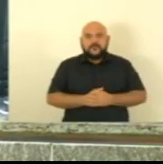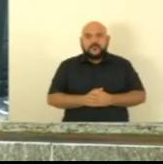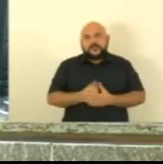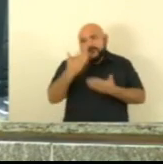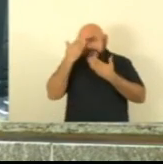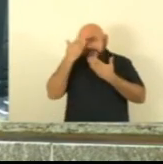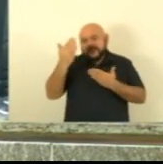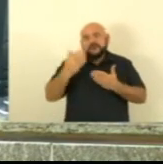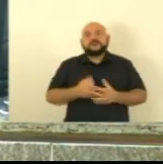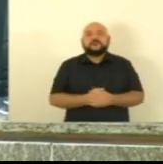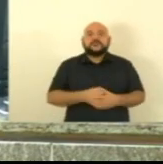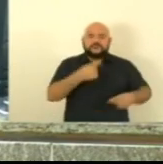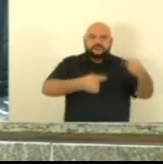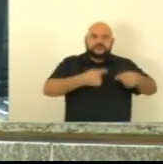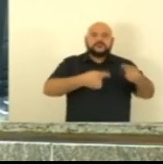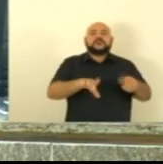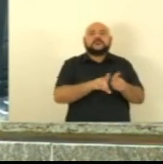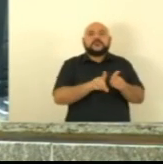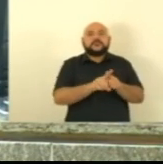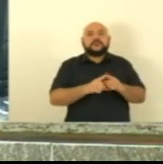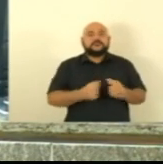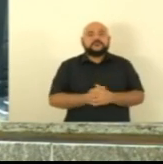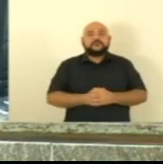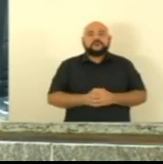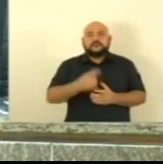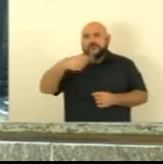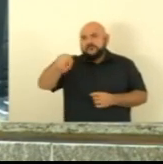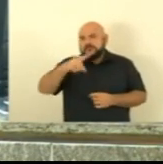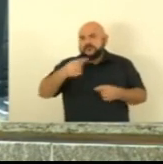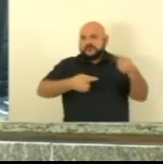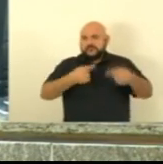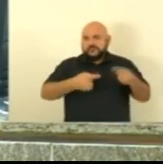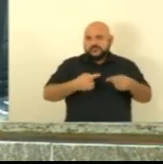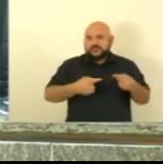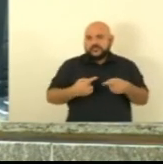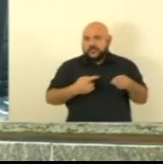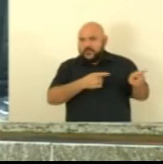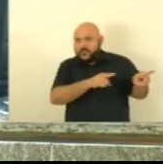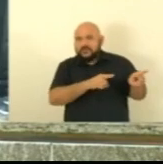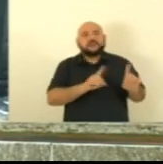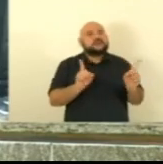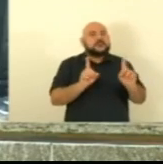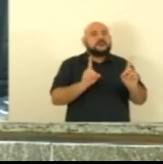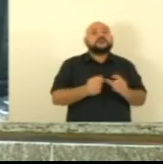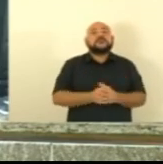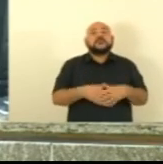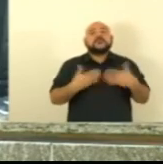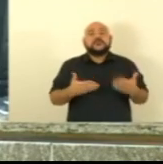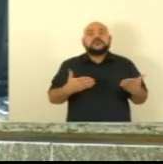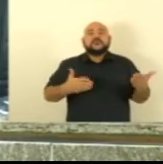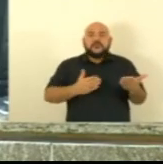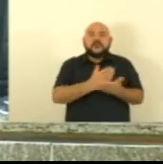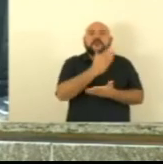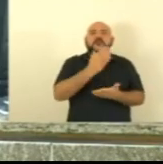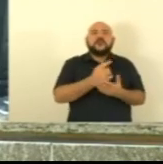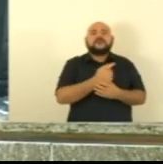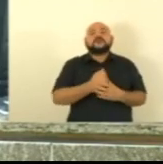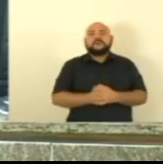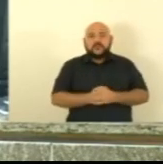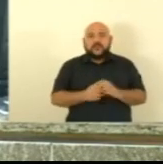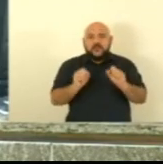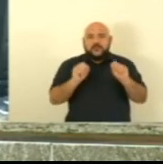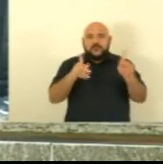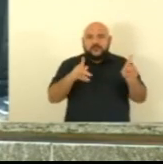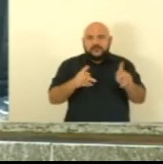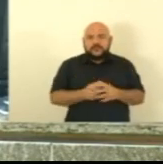matéria em discussão. Não havendo quem queira discutir, em votação. Os deputados e deputadas que aprovam permaneçam como estão, os contrários